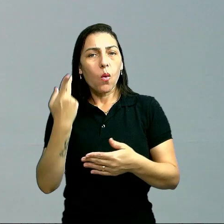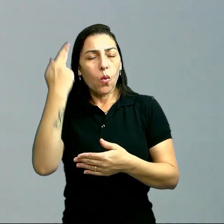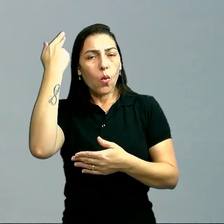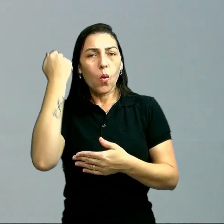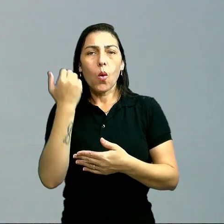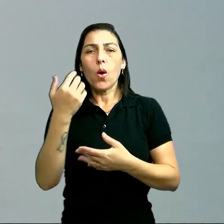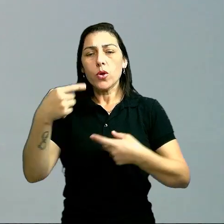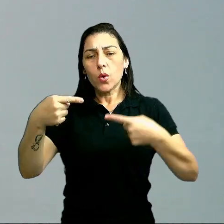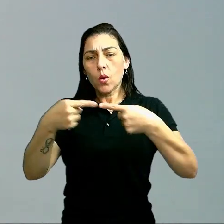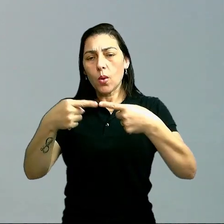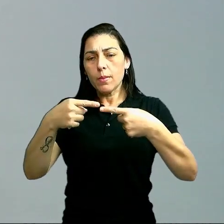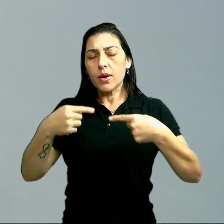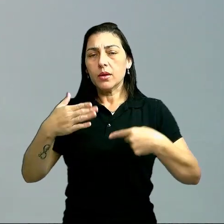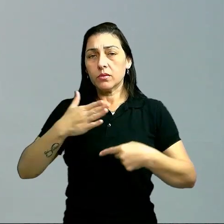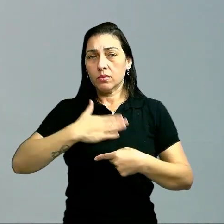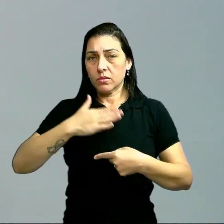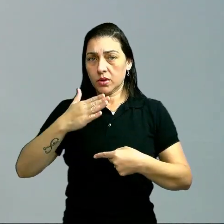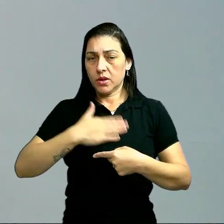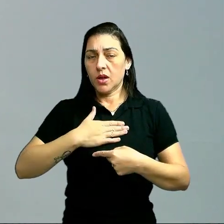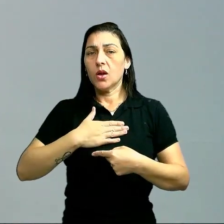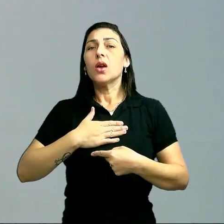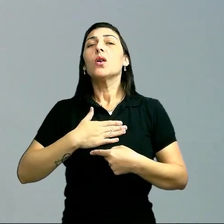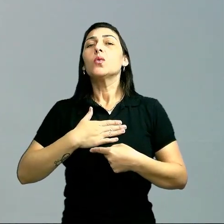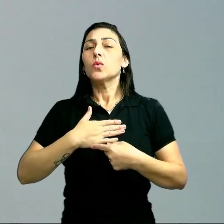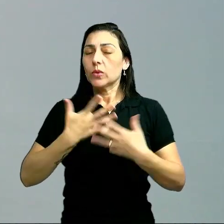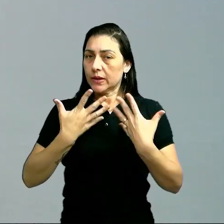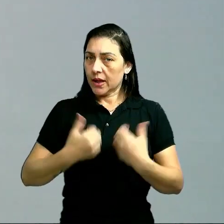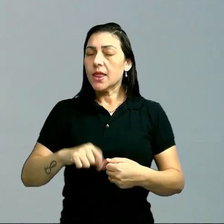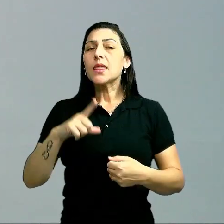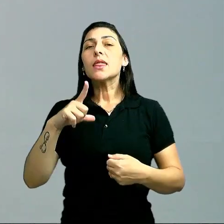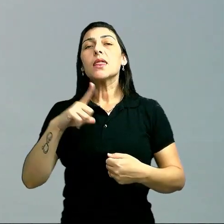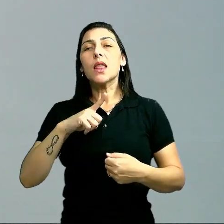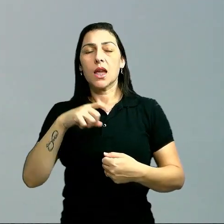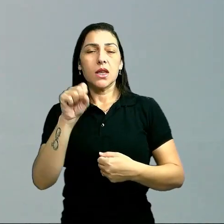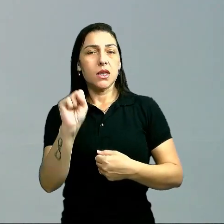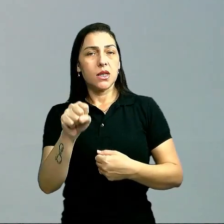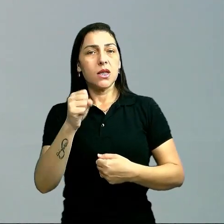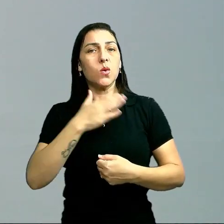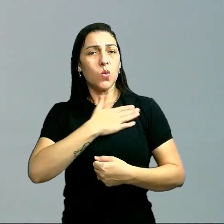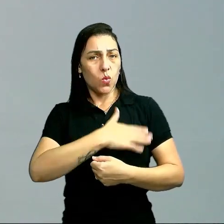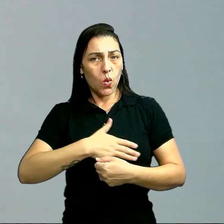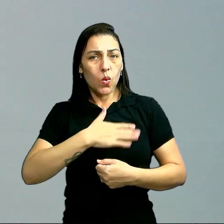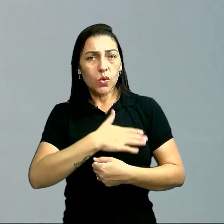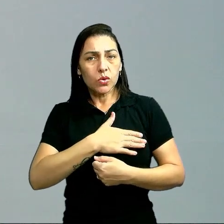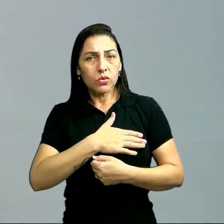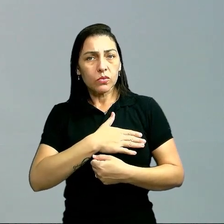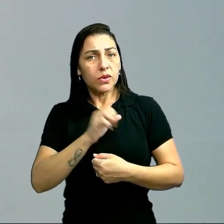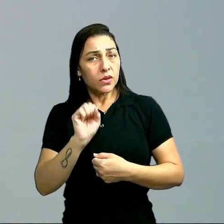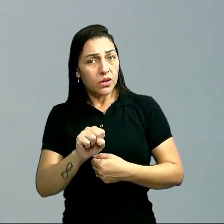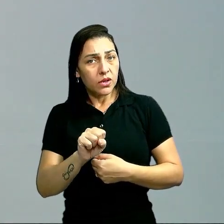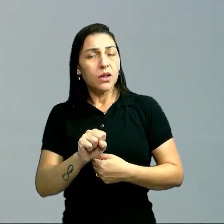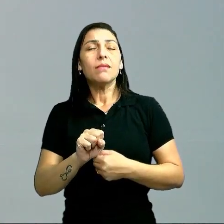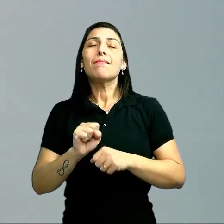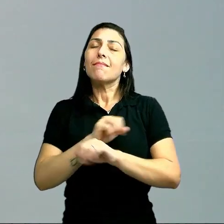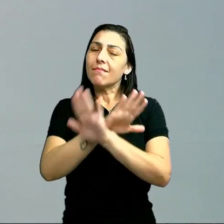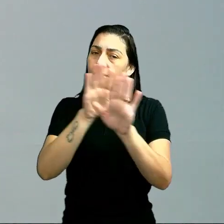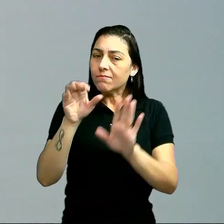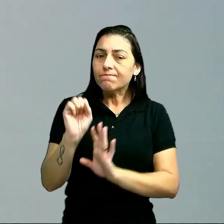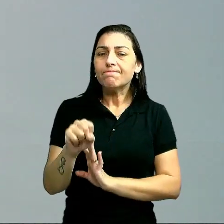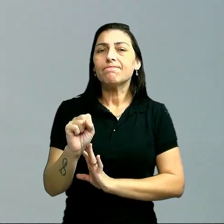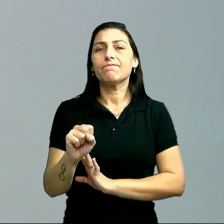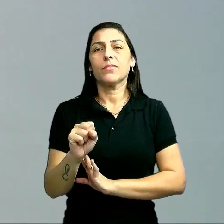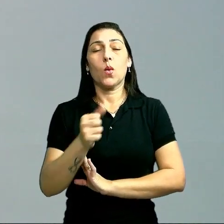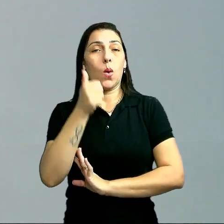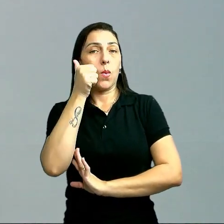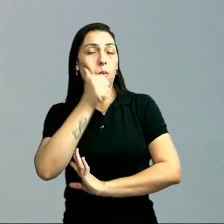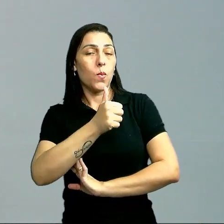melhor para a minha cabeça, eu estou admitindo que existe uma discussão sobre o gosto. Sim ou não? Claro que sim. Quando